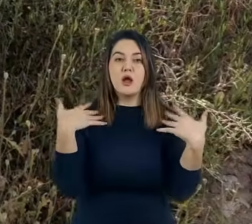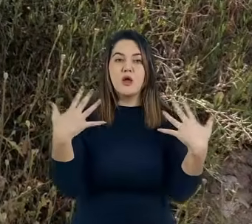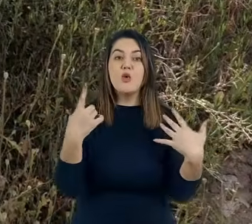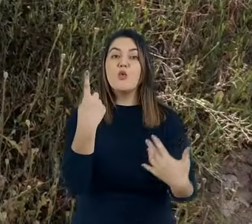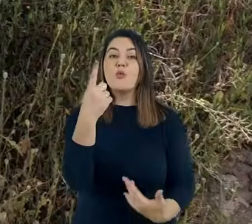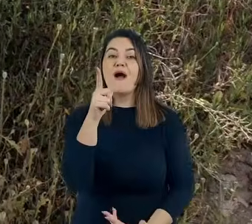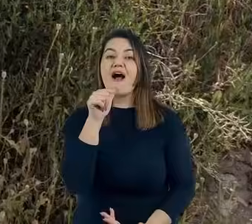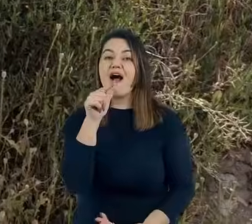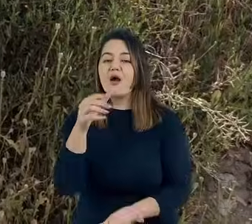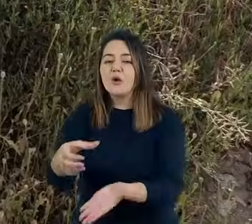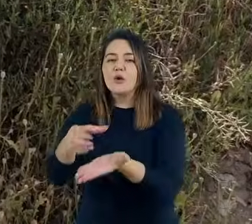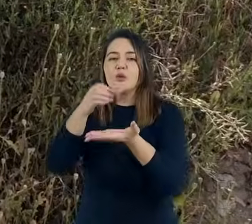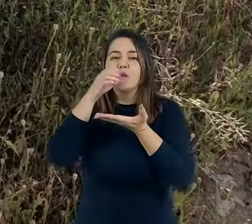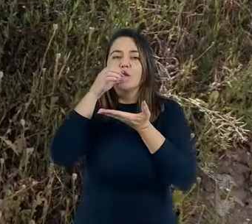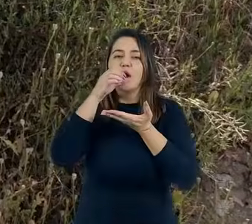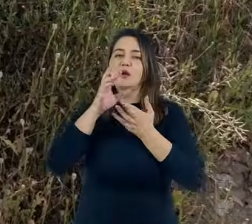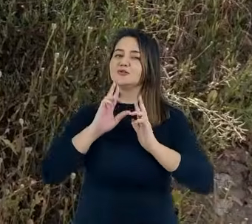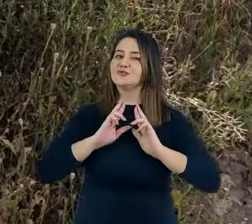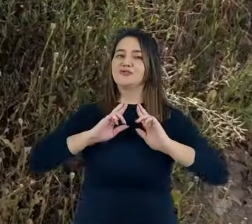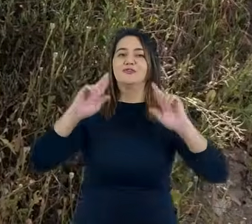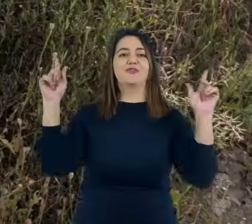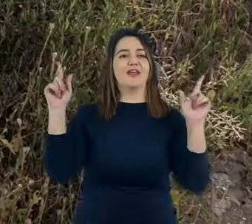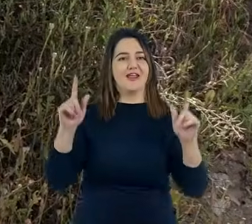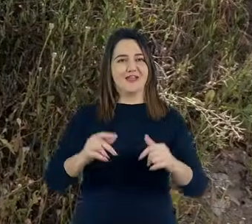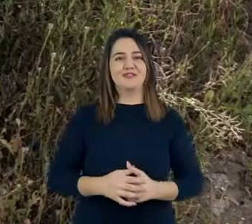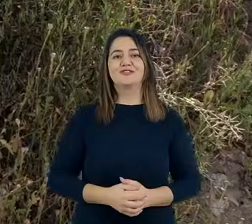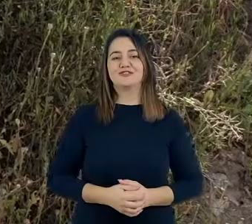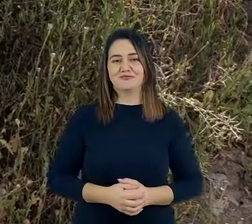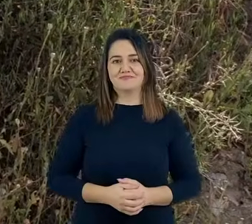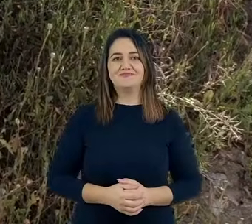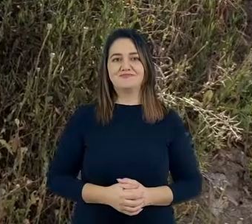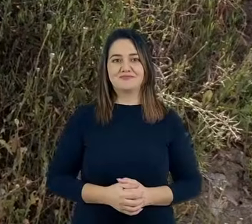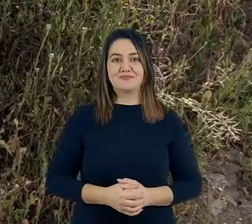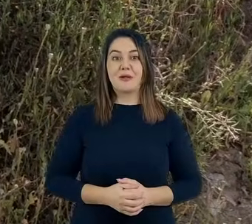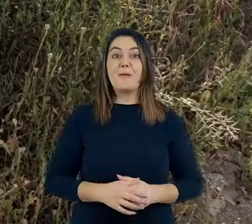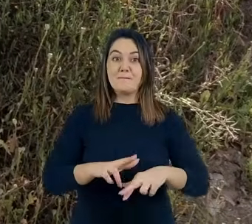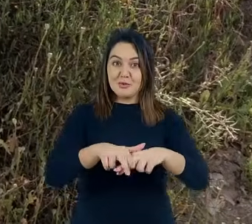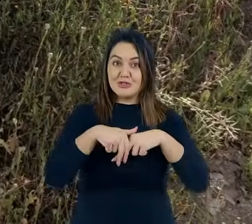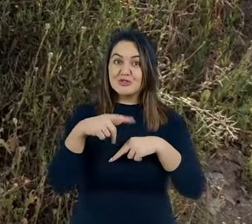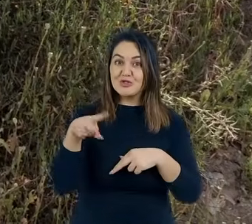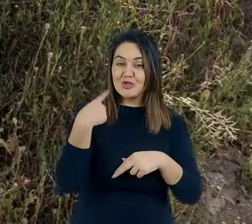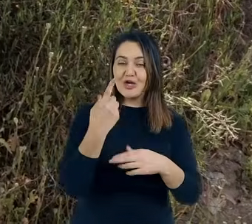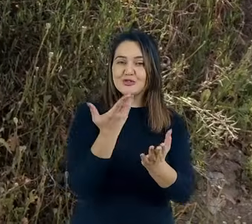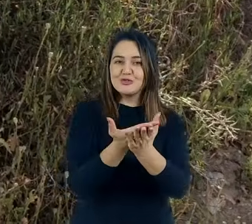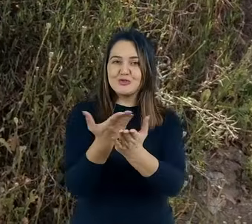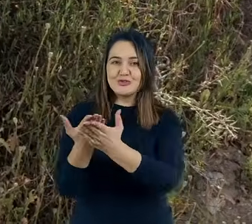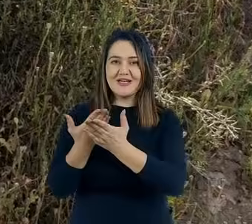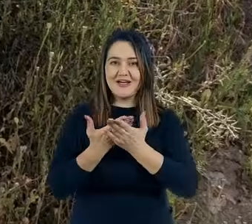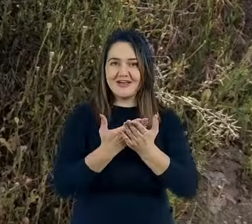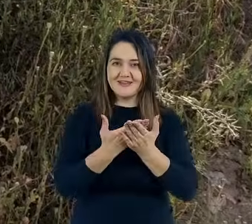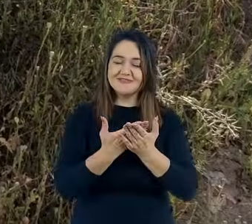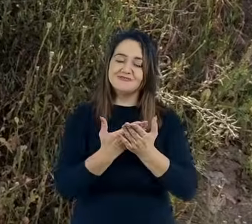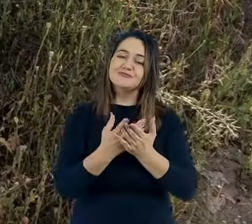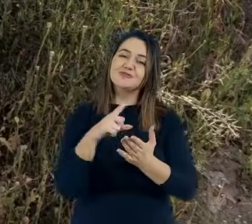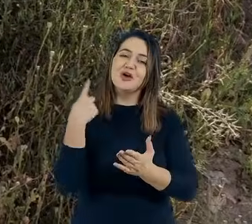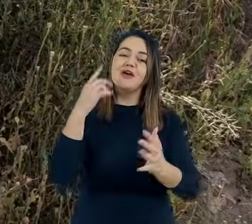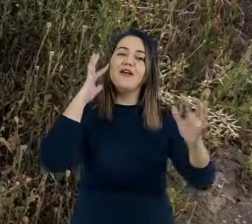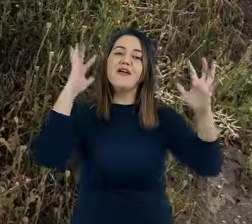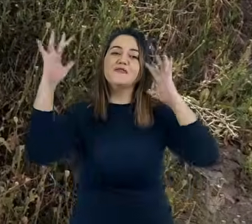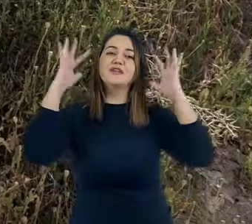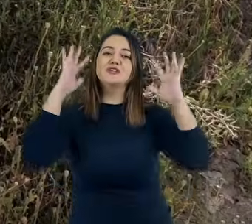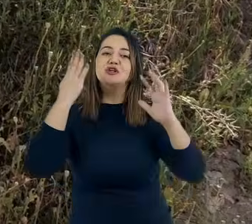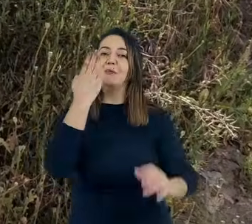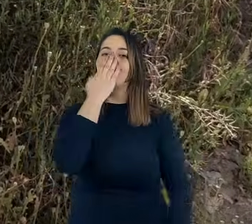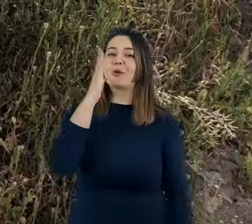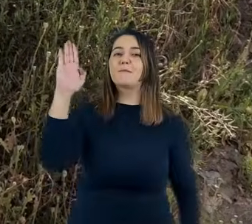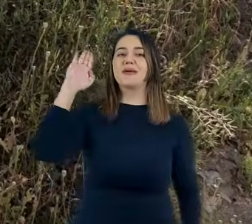este, faz muita diferença. É à luz desta explanação contextual que eu quero levar você a refletir